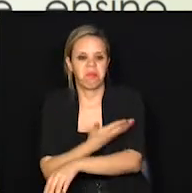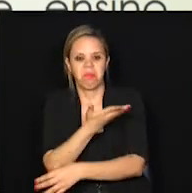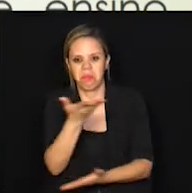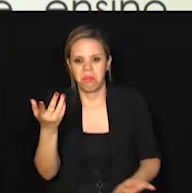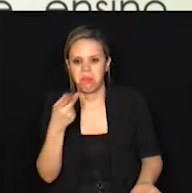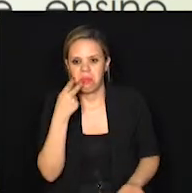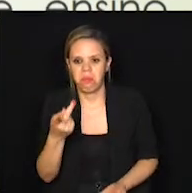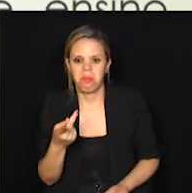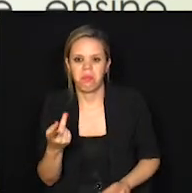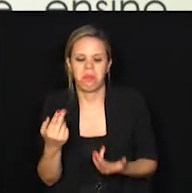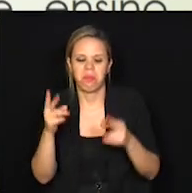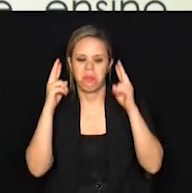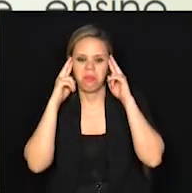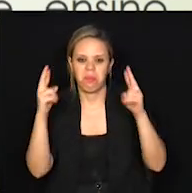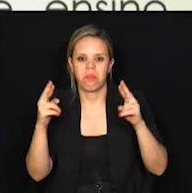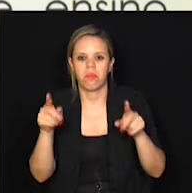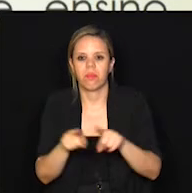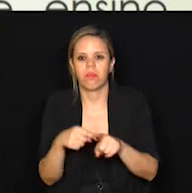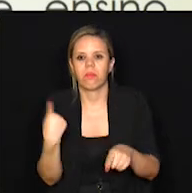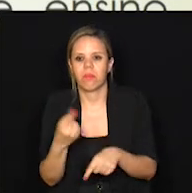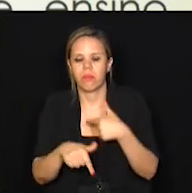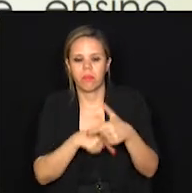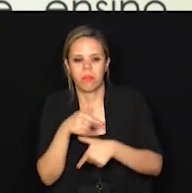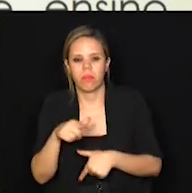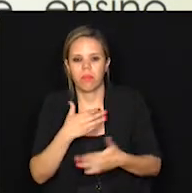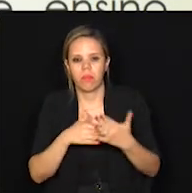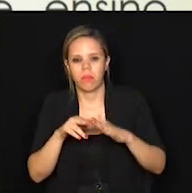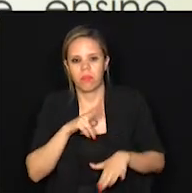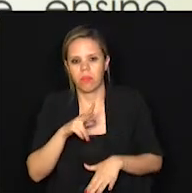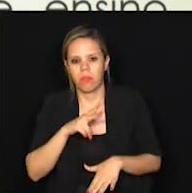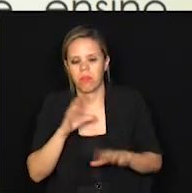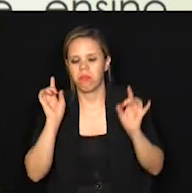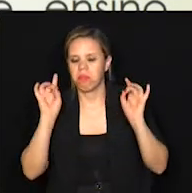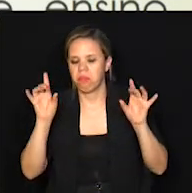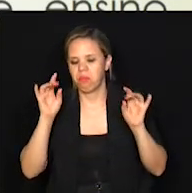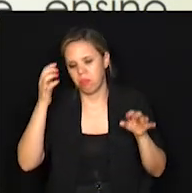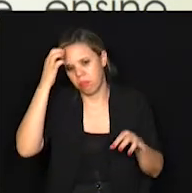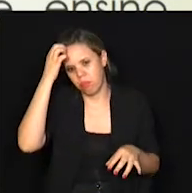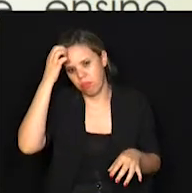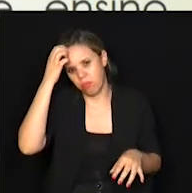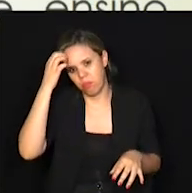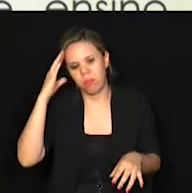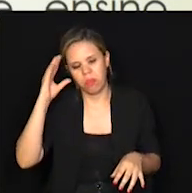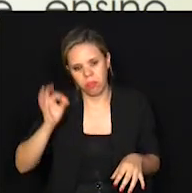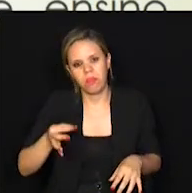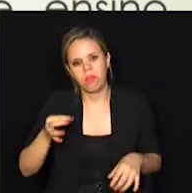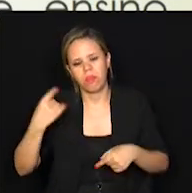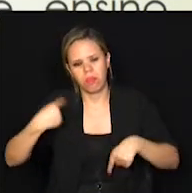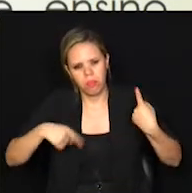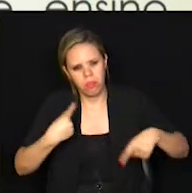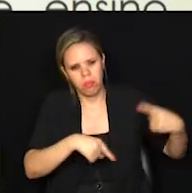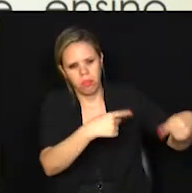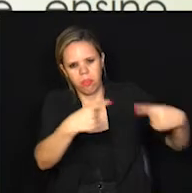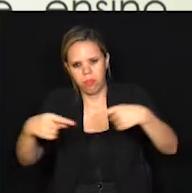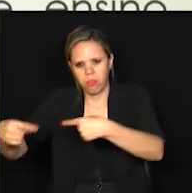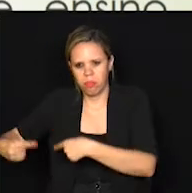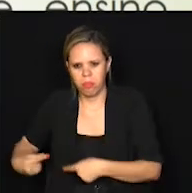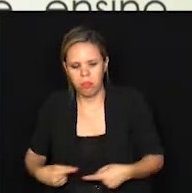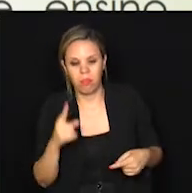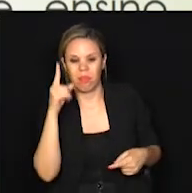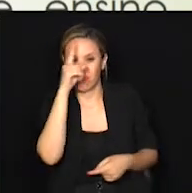gente foi buscar aí os especialistas. Então, o que os especialistas estão nos trazendo, né? É inadmissível